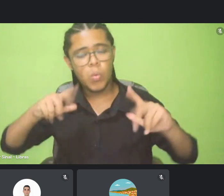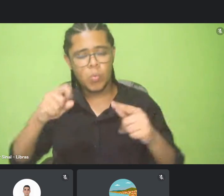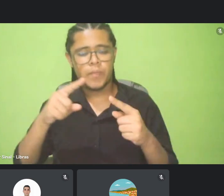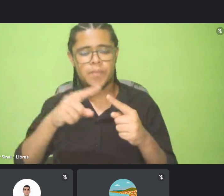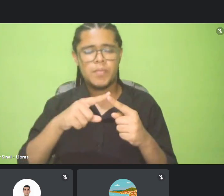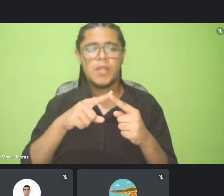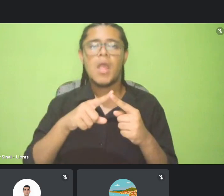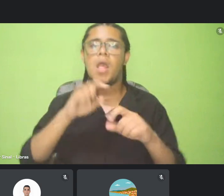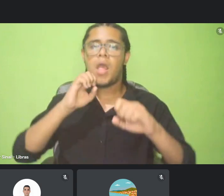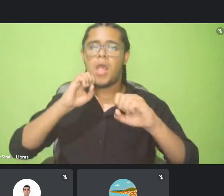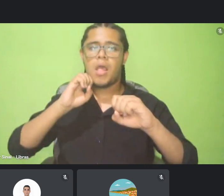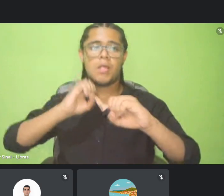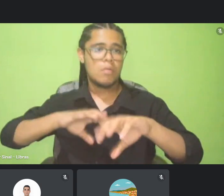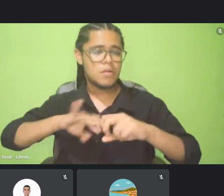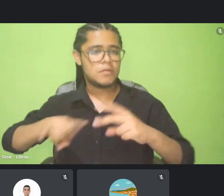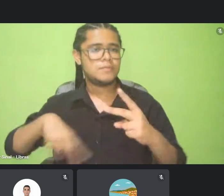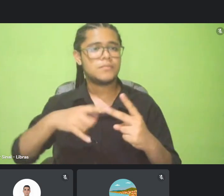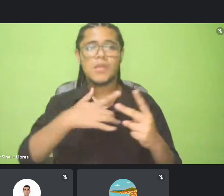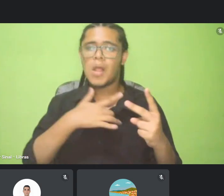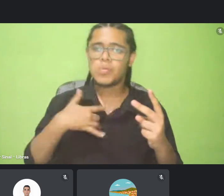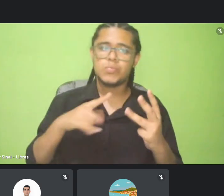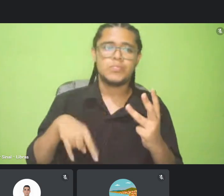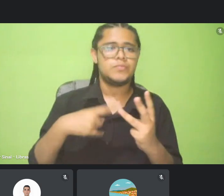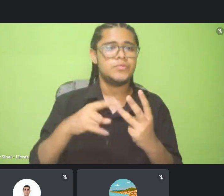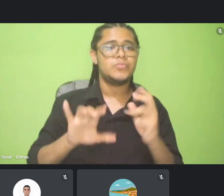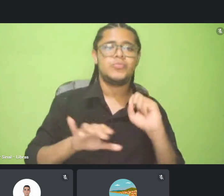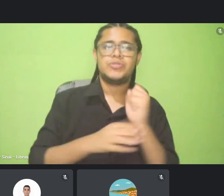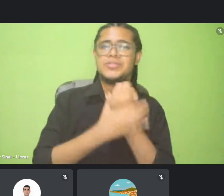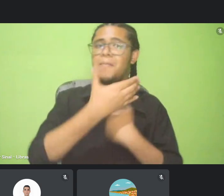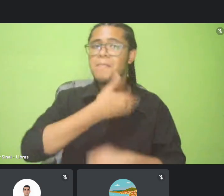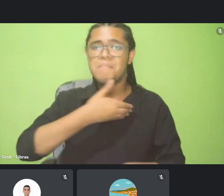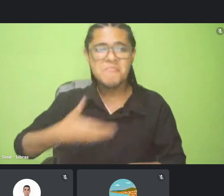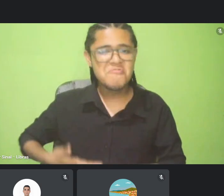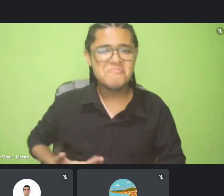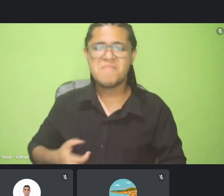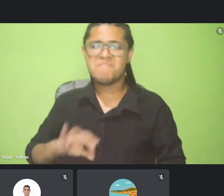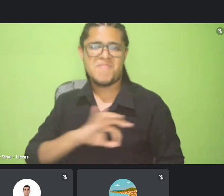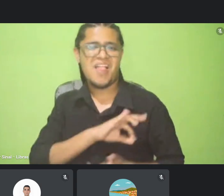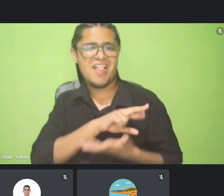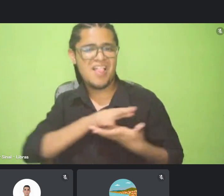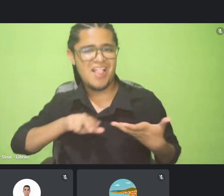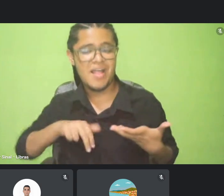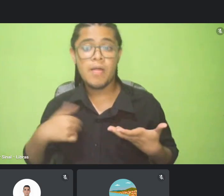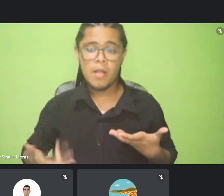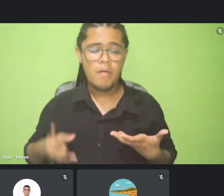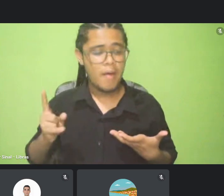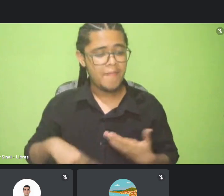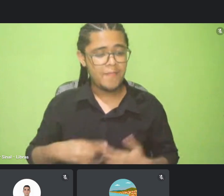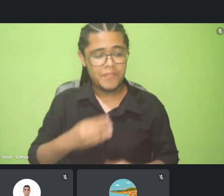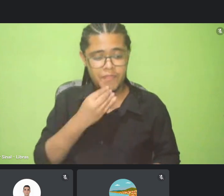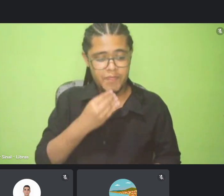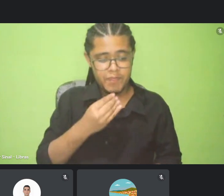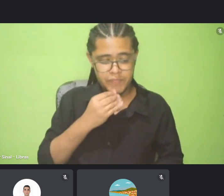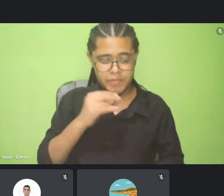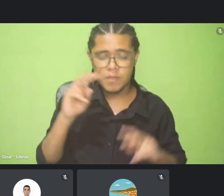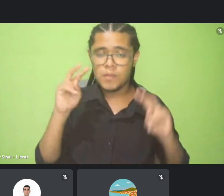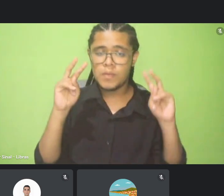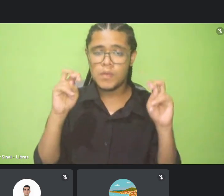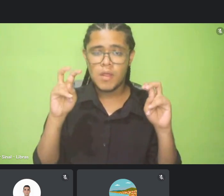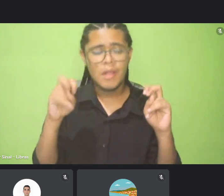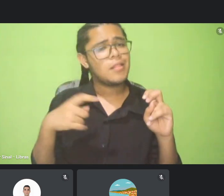pública, então, deveria ser um tema muito mais, como é que se diz, ter muito mais